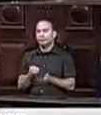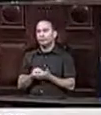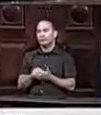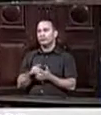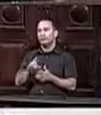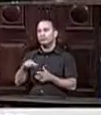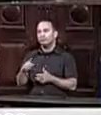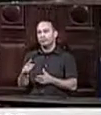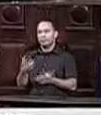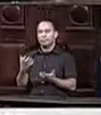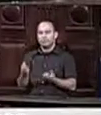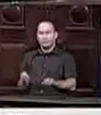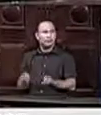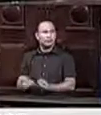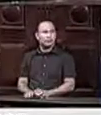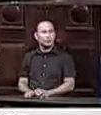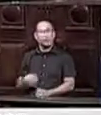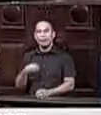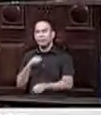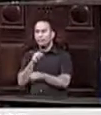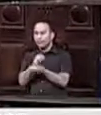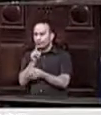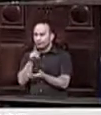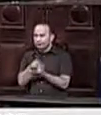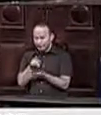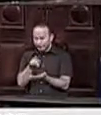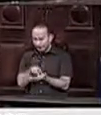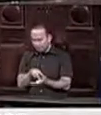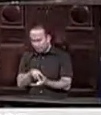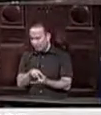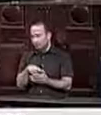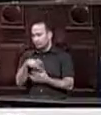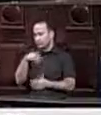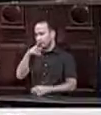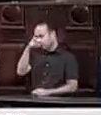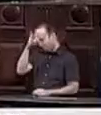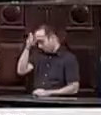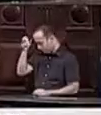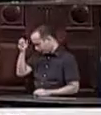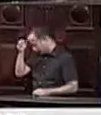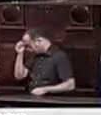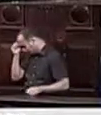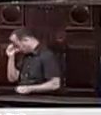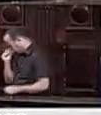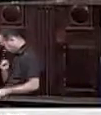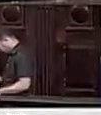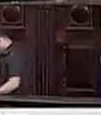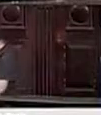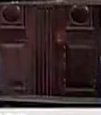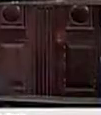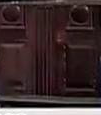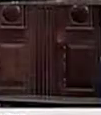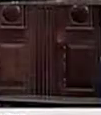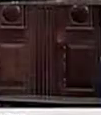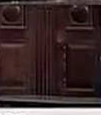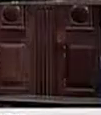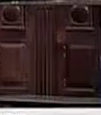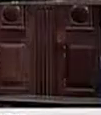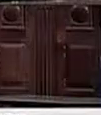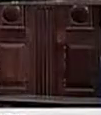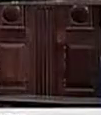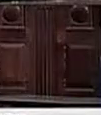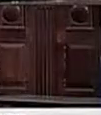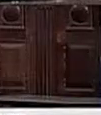ou os pensionistas. Então, eu espero verdadeiramente que o governo estadual e o governo federal se entendam, né,